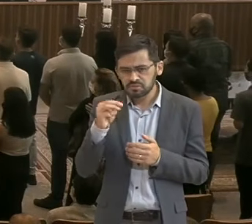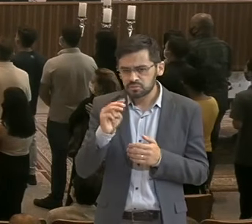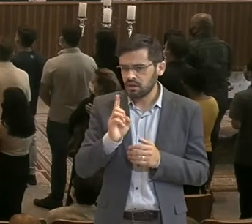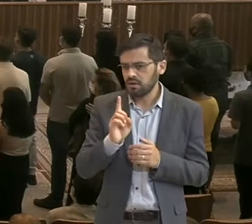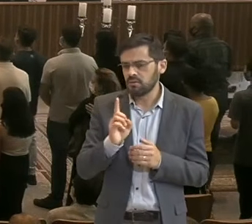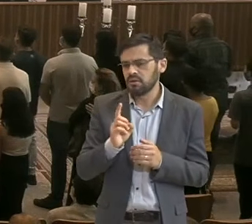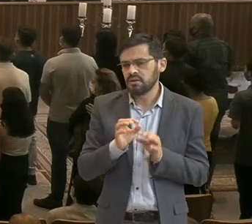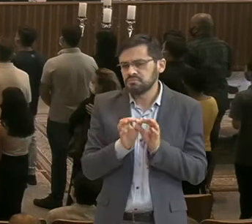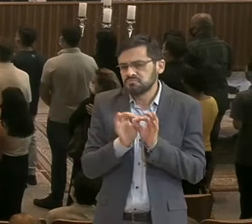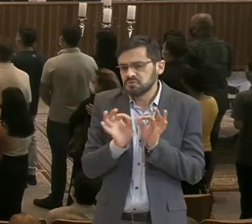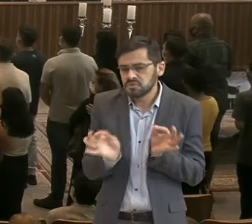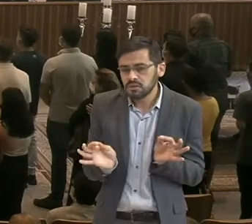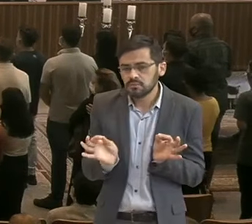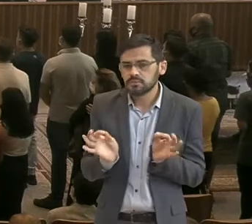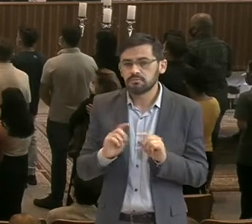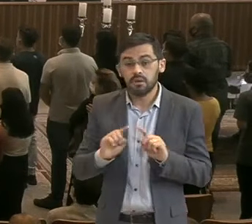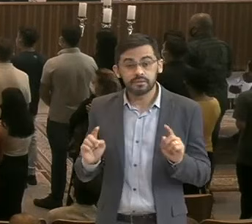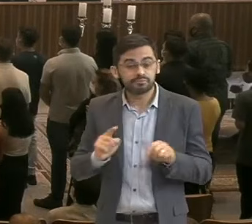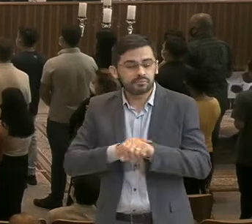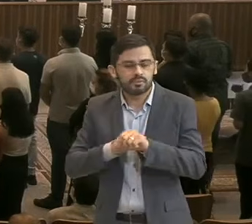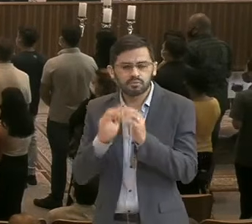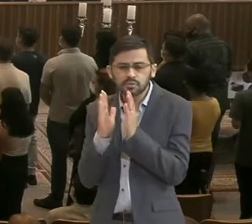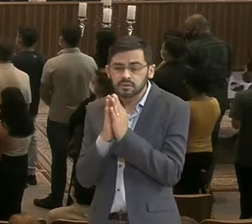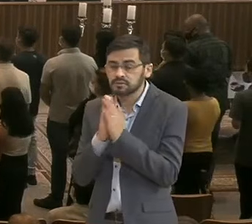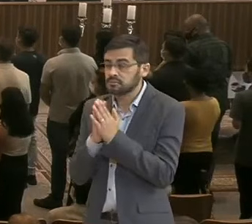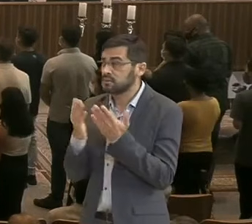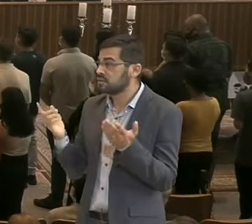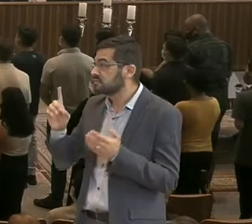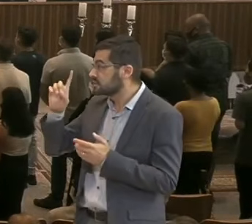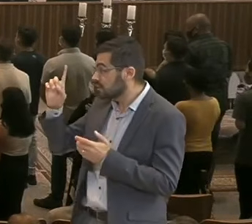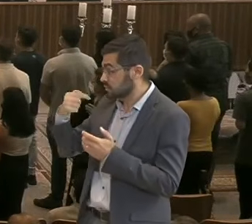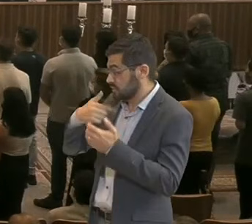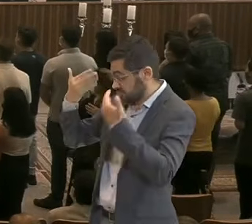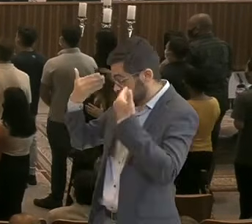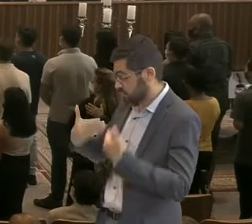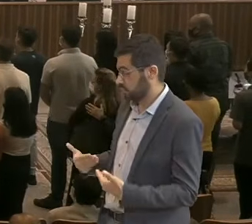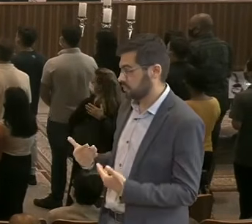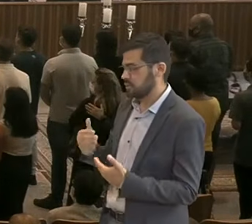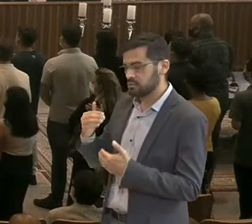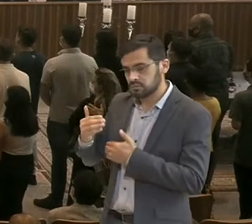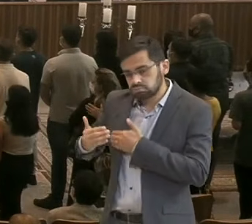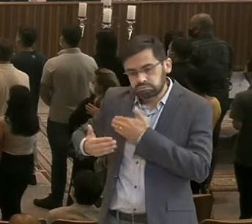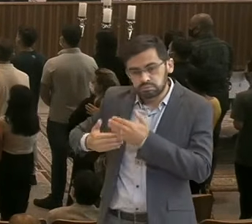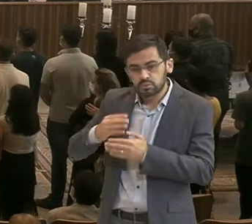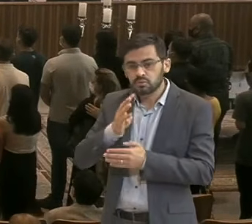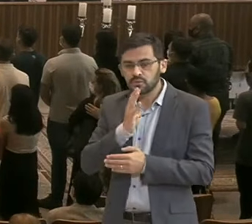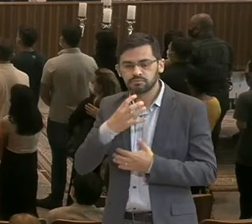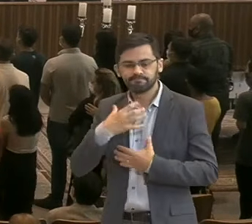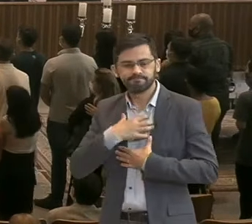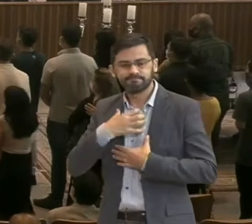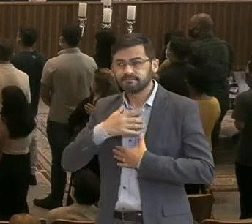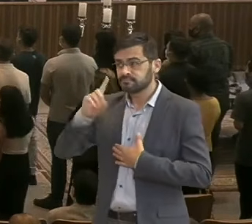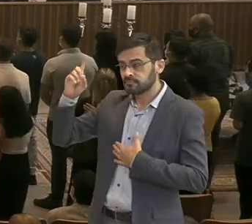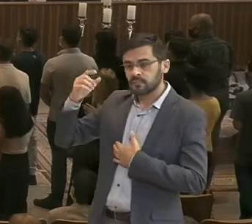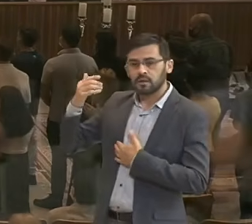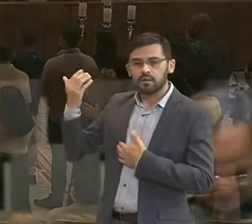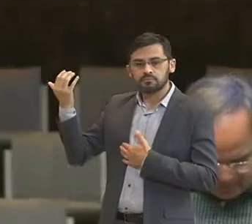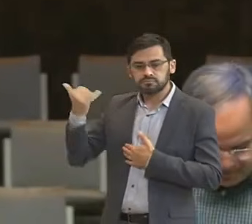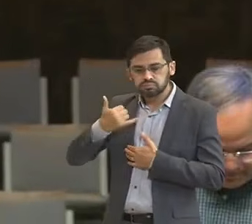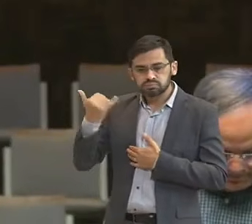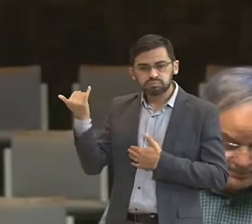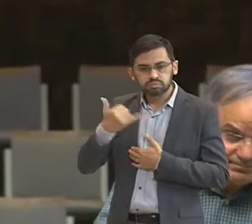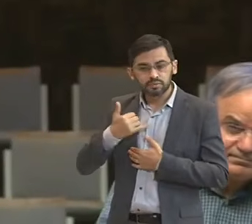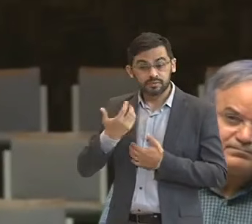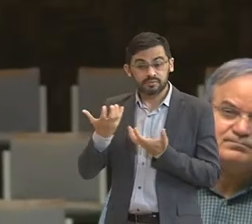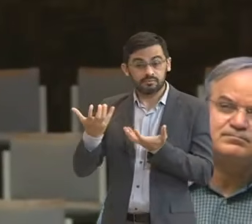minutos. E diz: Senhor, eu vim aqui, estou aqui. E à medida que a gente vai conhecendo a voz de Deus, os 15 minutos não dá, a gente vai